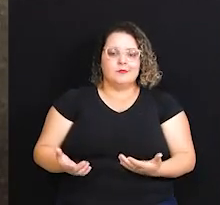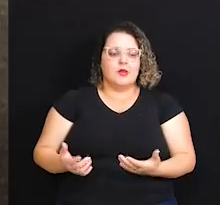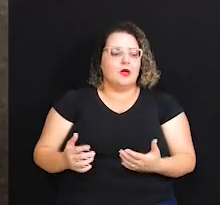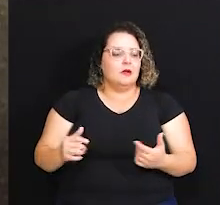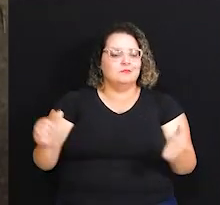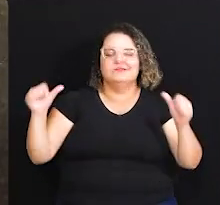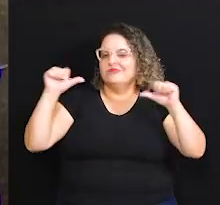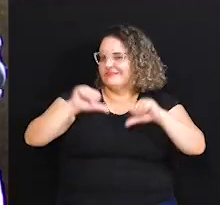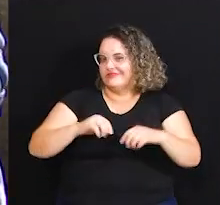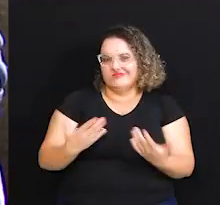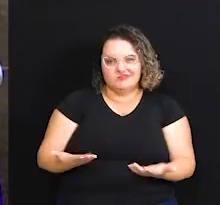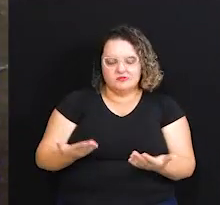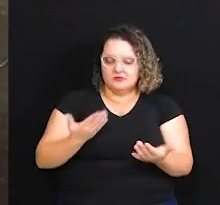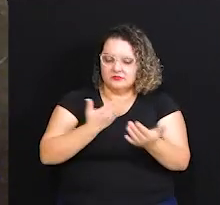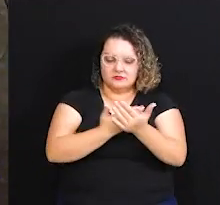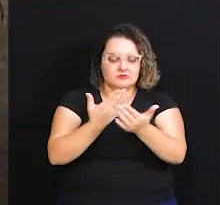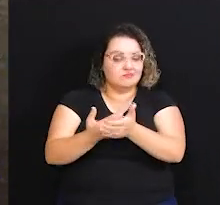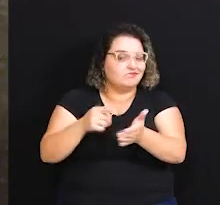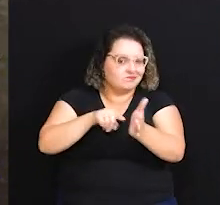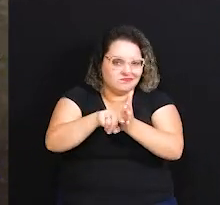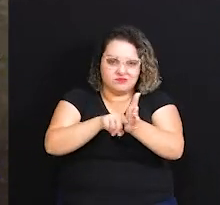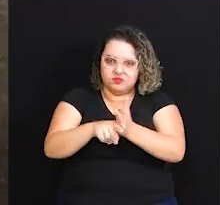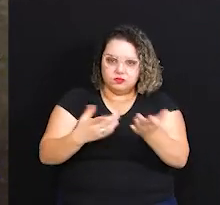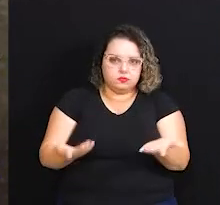devastada, estudos sugerem aí que